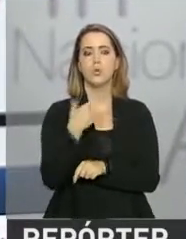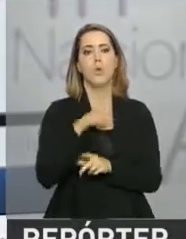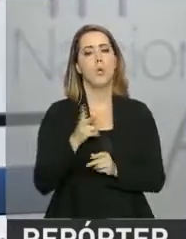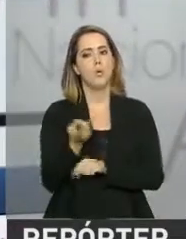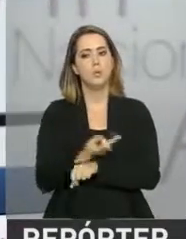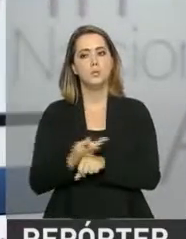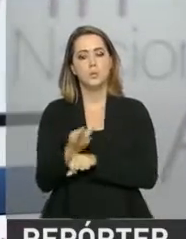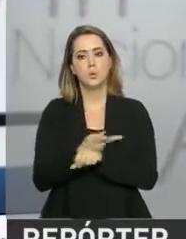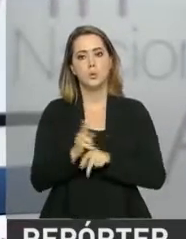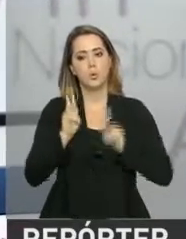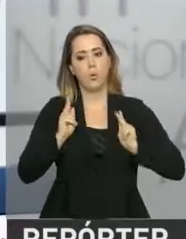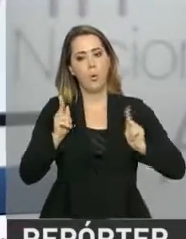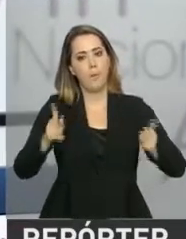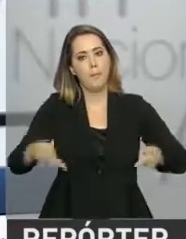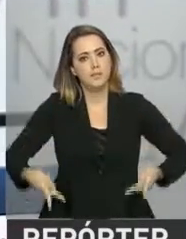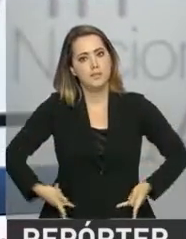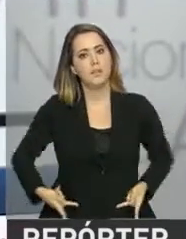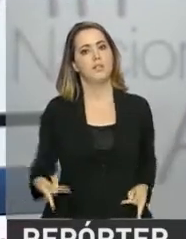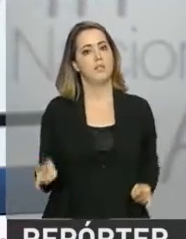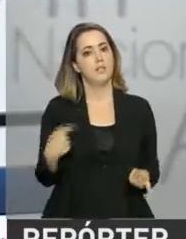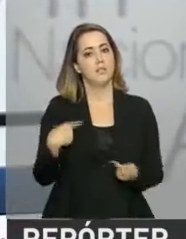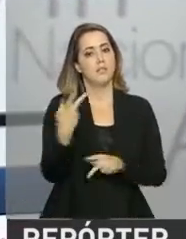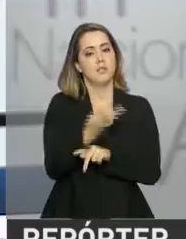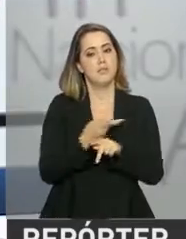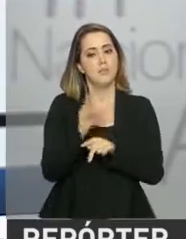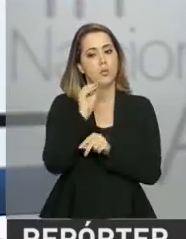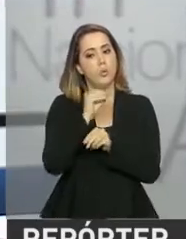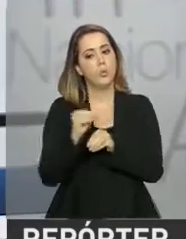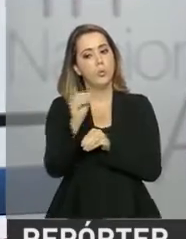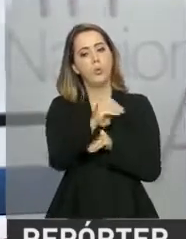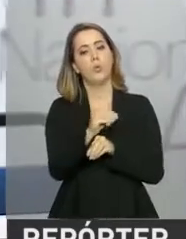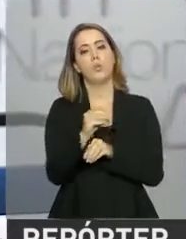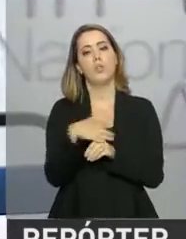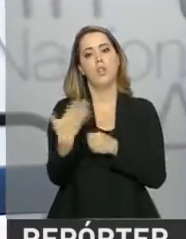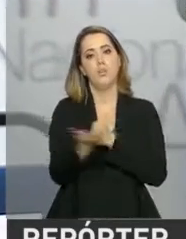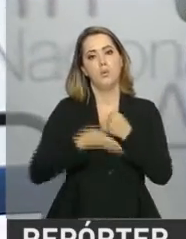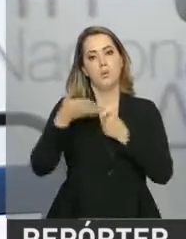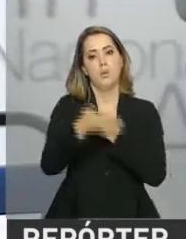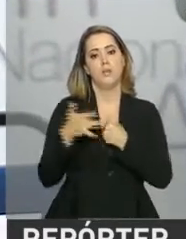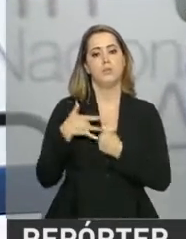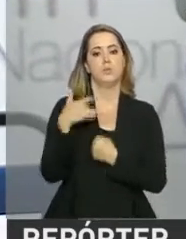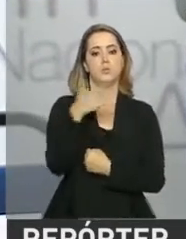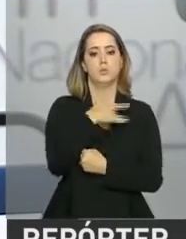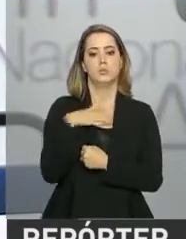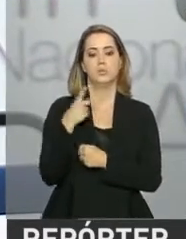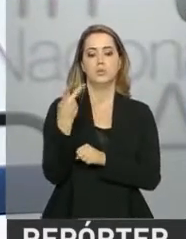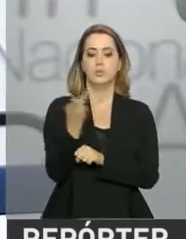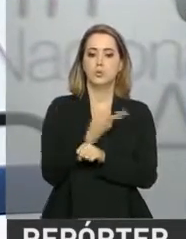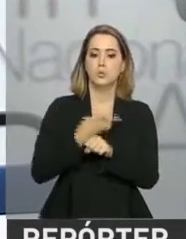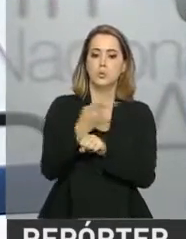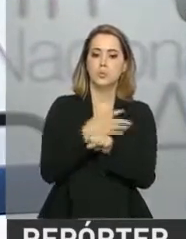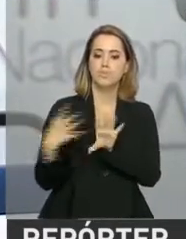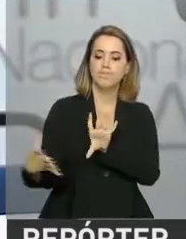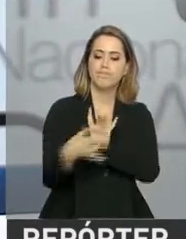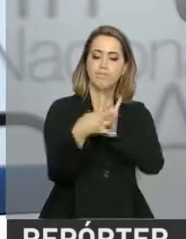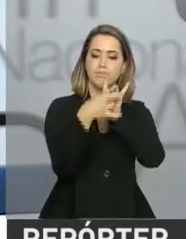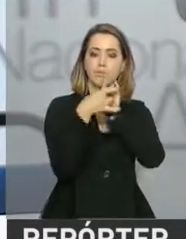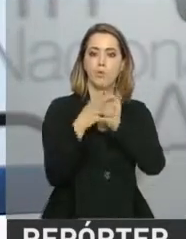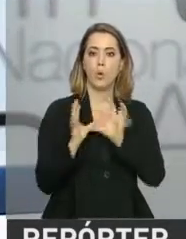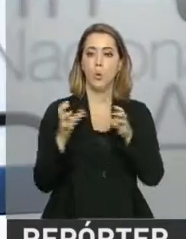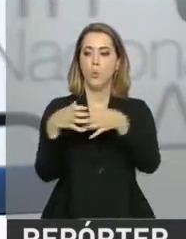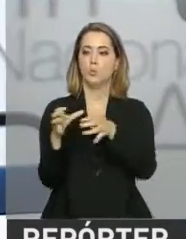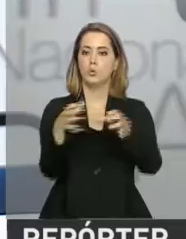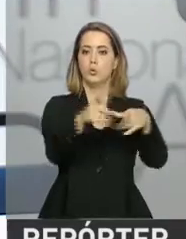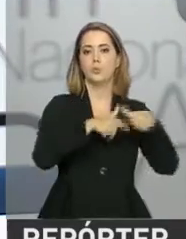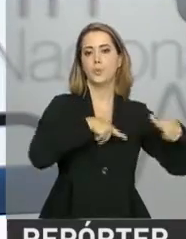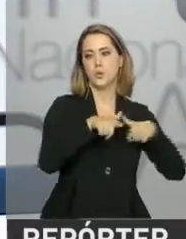humanização do atendimento na atenção básica, buscando uma articulação mais efetiva entre as equipes